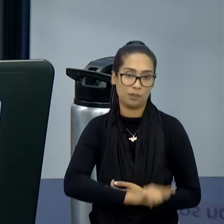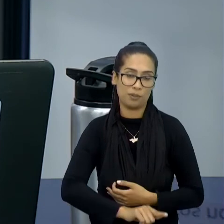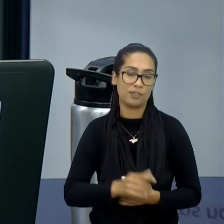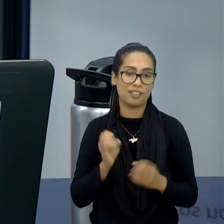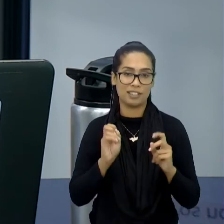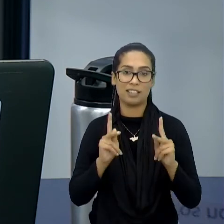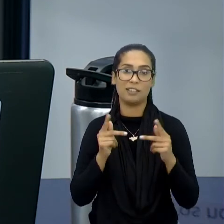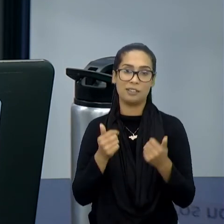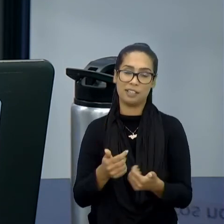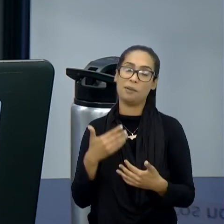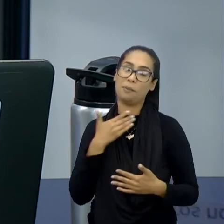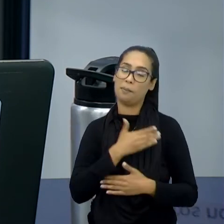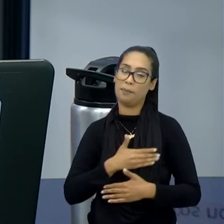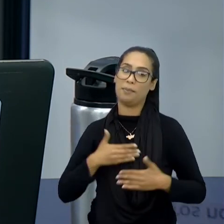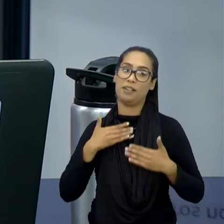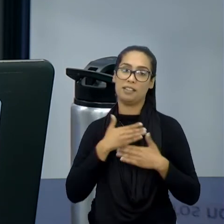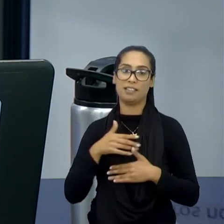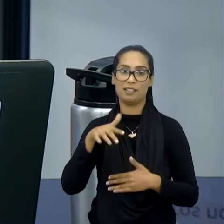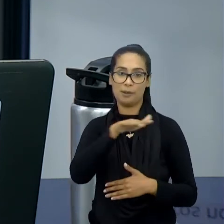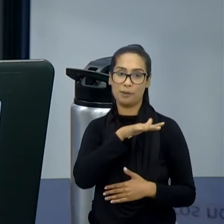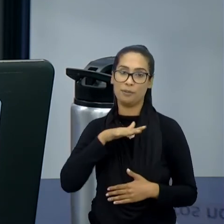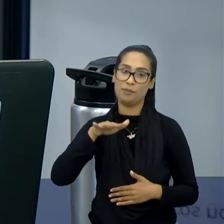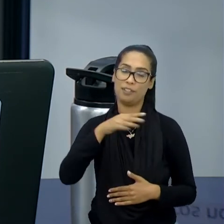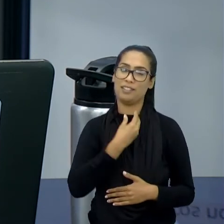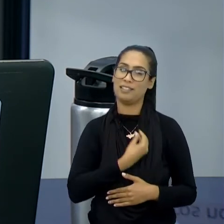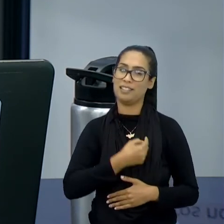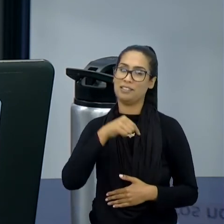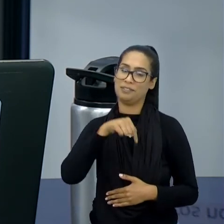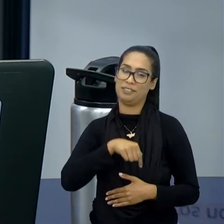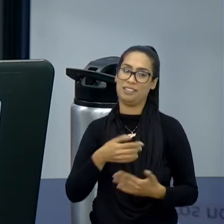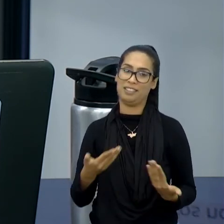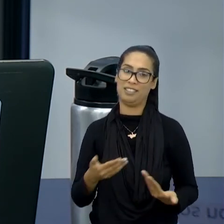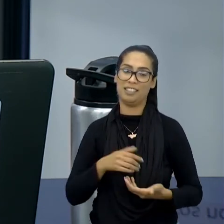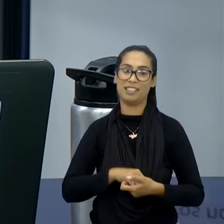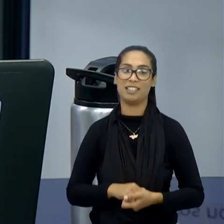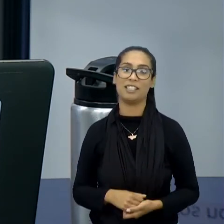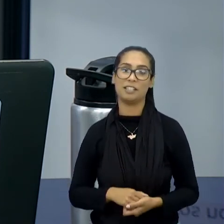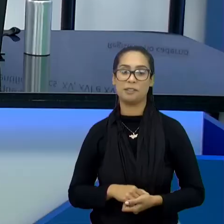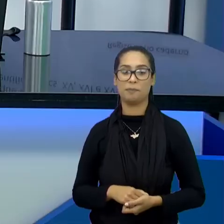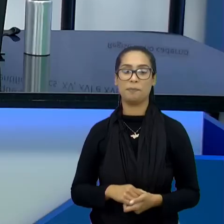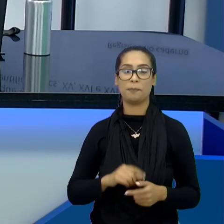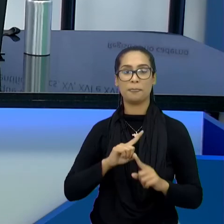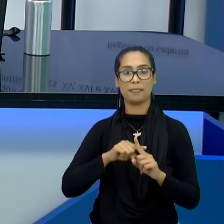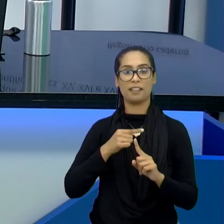certo? Foi um prazer ter estado com todos e todas vocês. A gente se vê em breve.